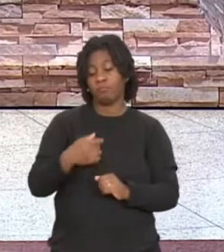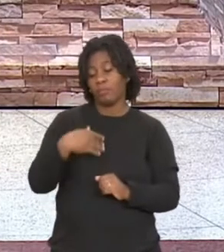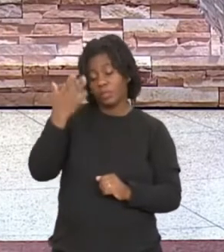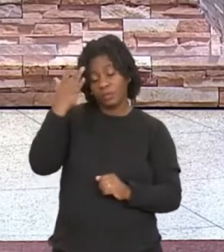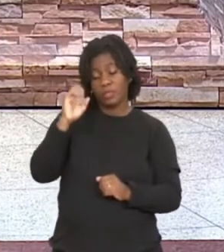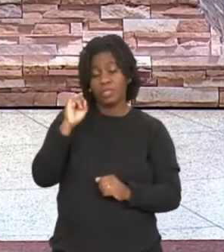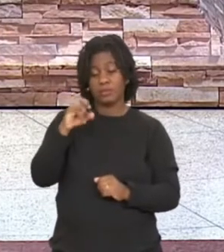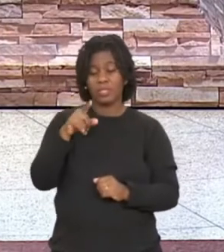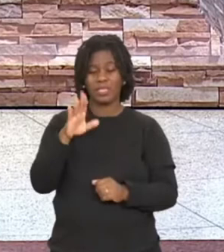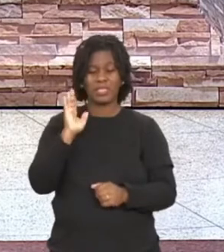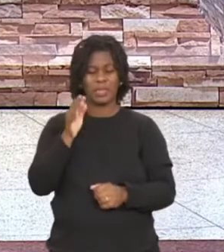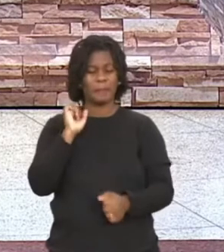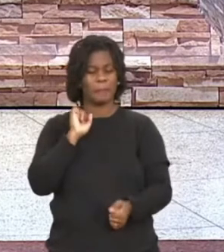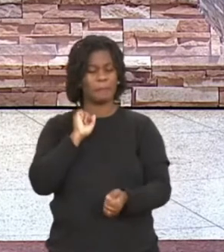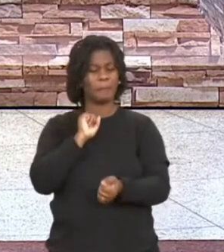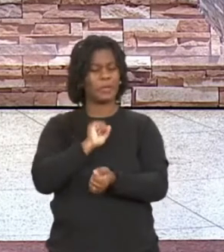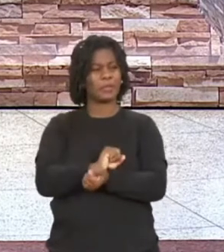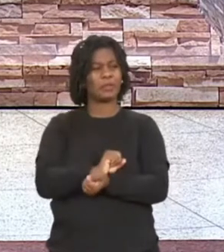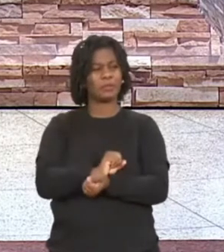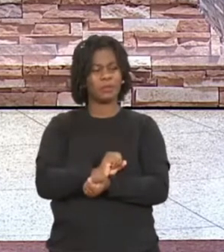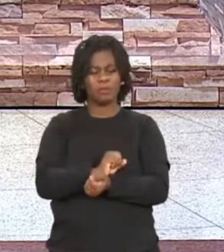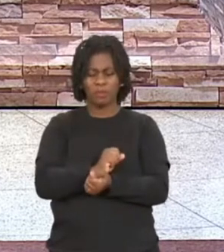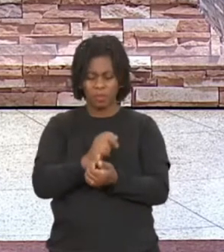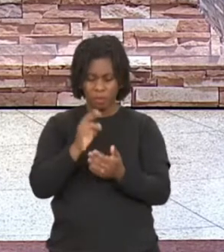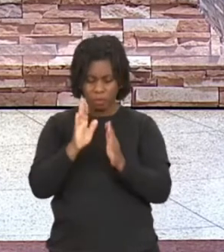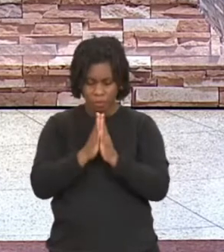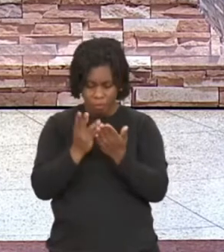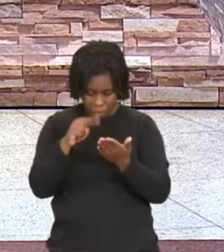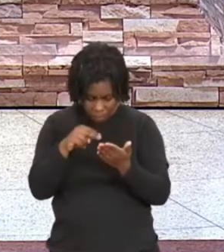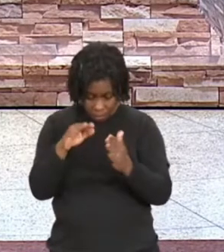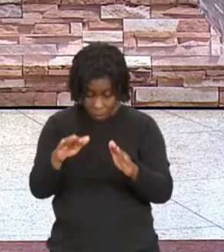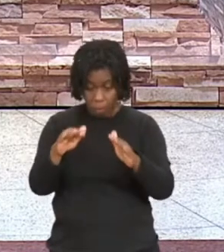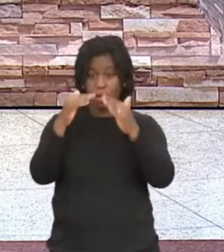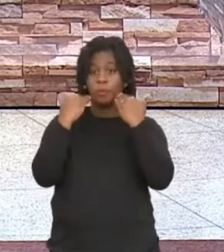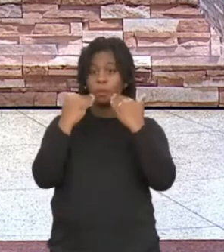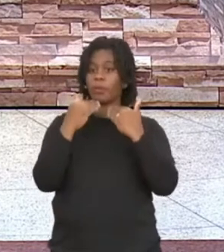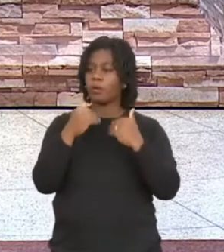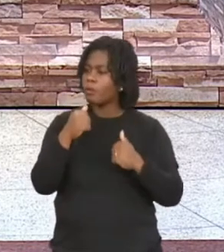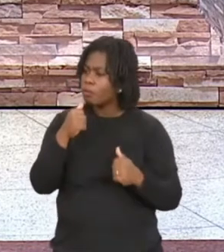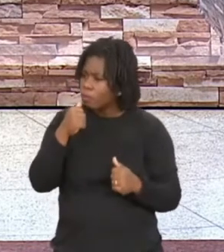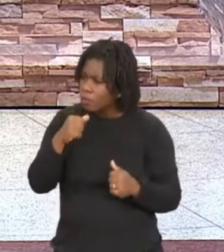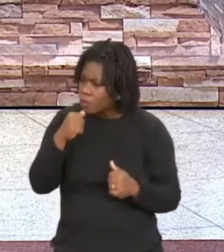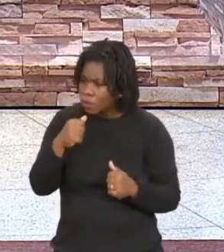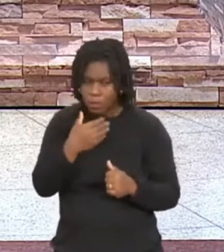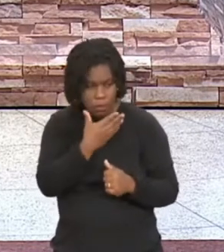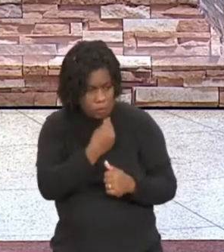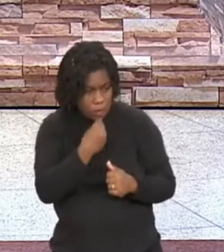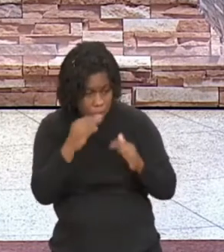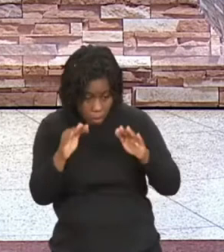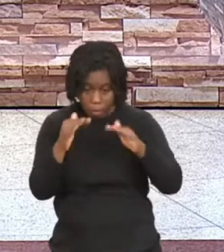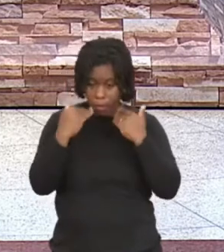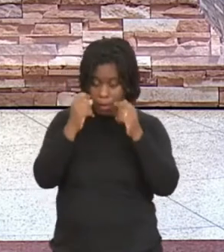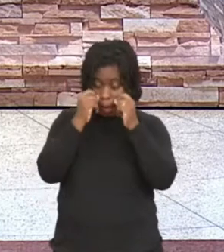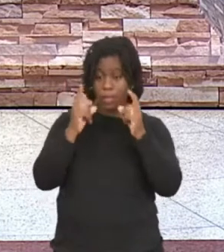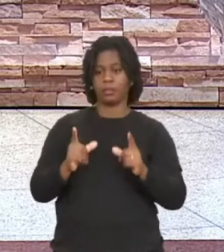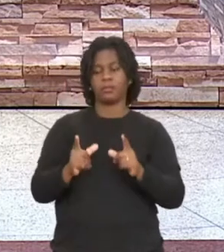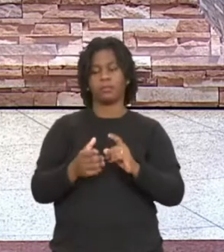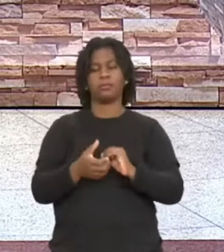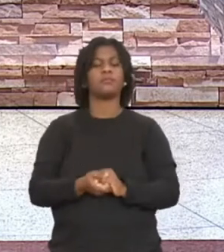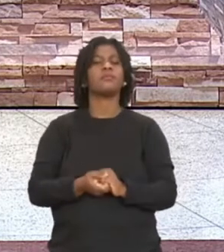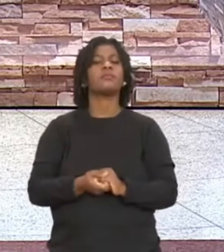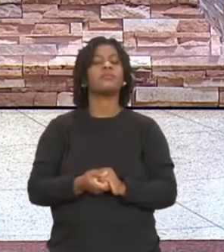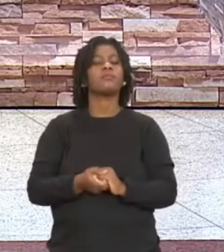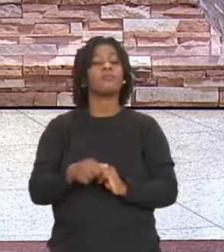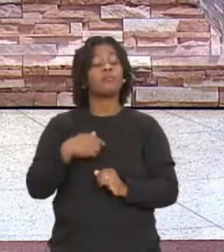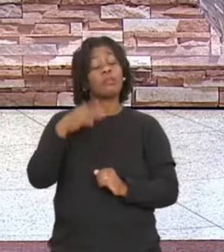já parou. Não olha para a Bíblia agora, não. Olha aqui, ó, senhora, senhor, preste atenção. Eu não sei